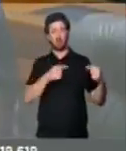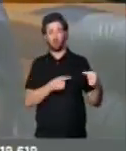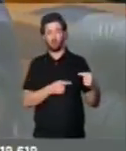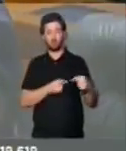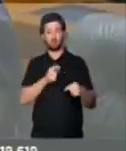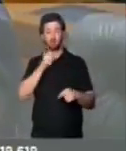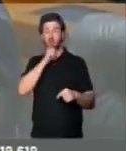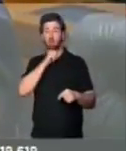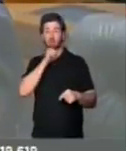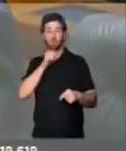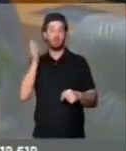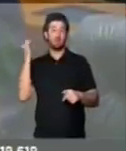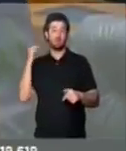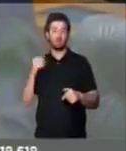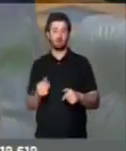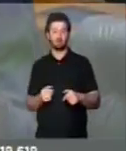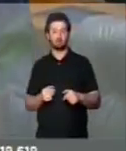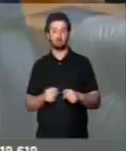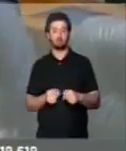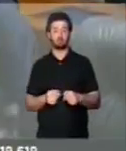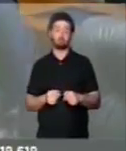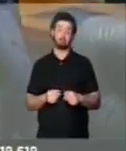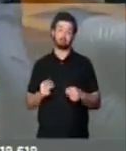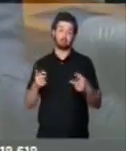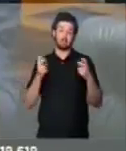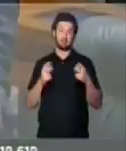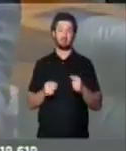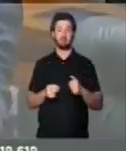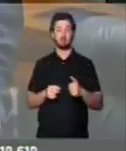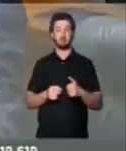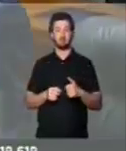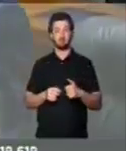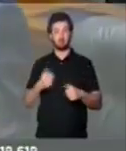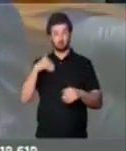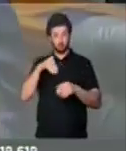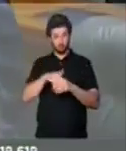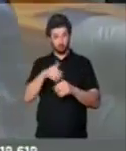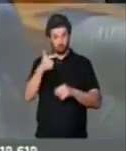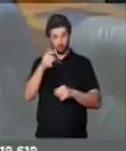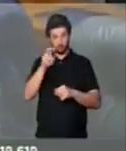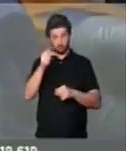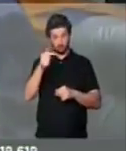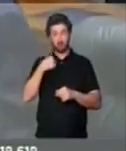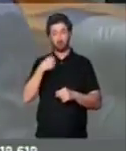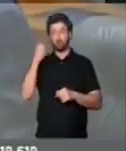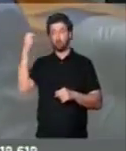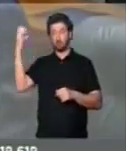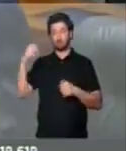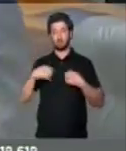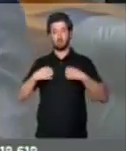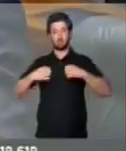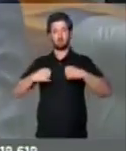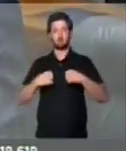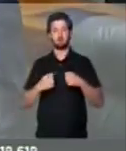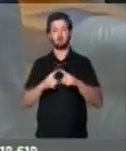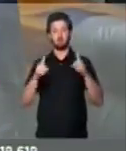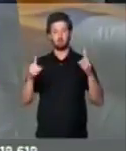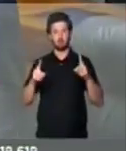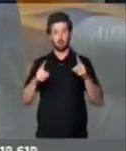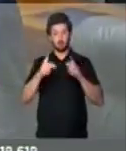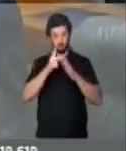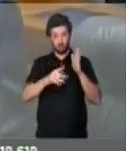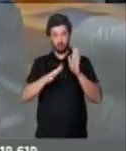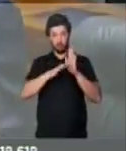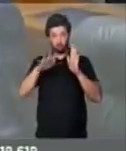ela é antiga. Vejam que eu não votei no 257 porque eu estava viajando, mas da maneira como ficou